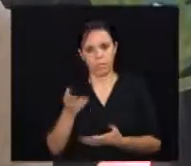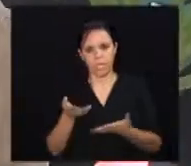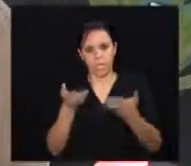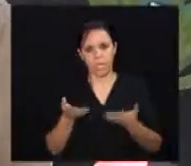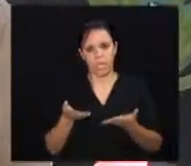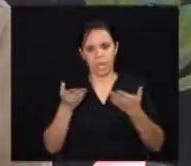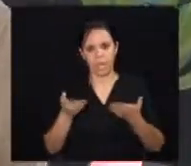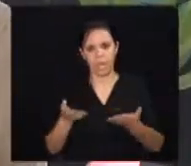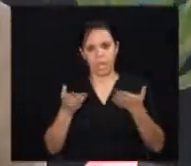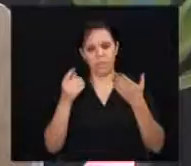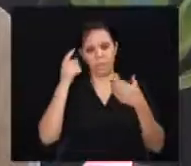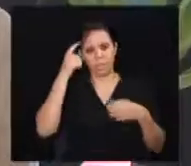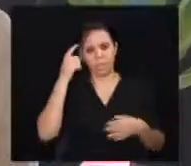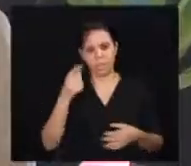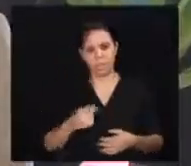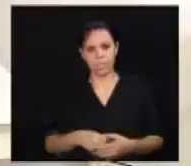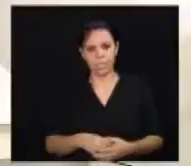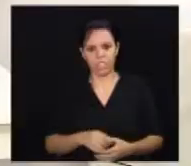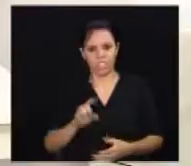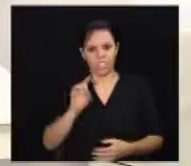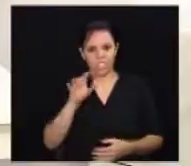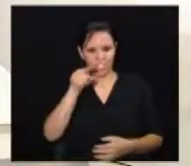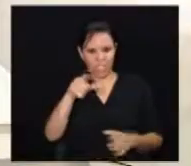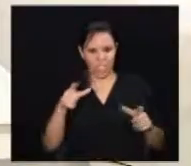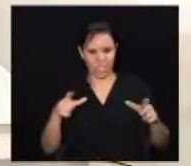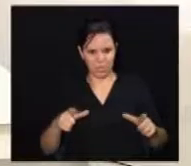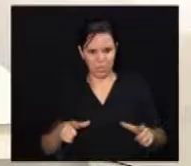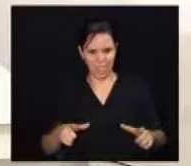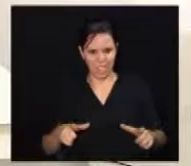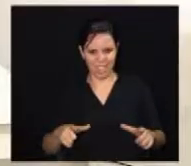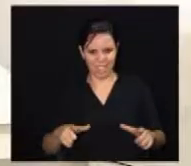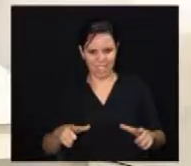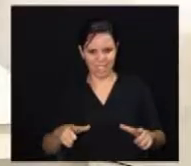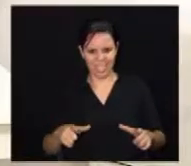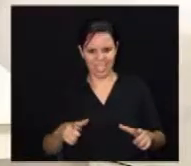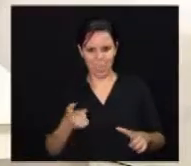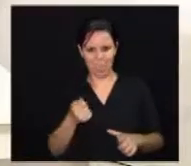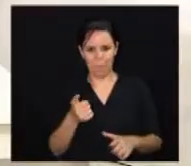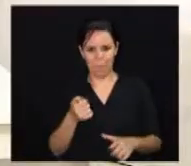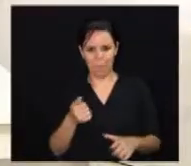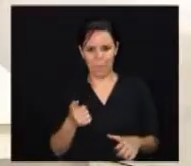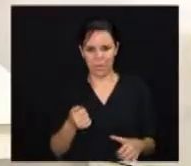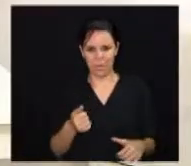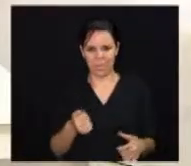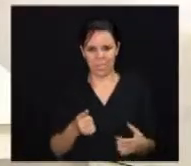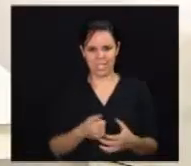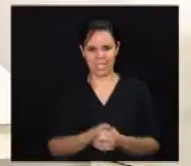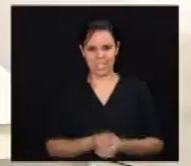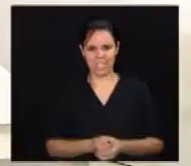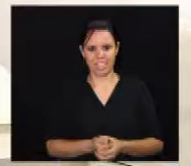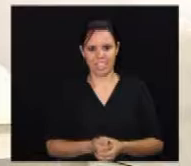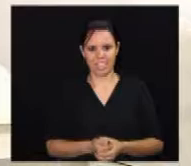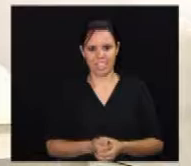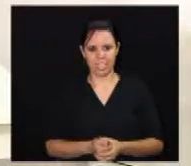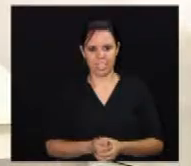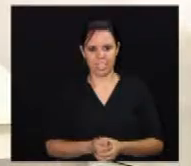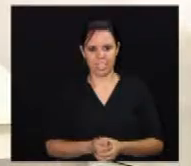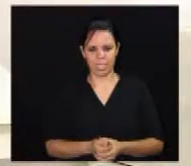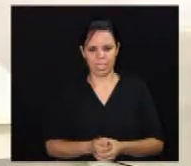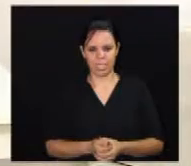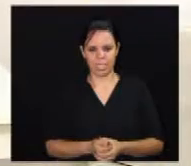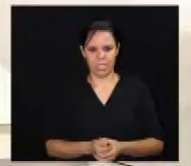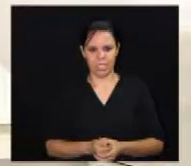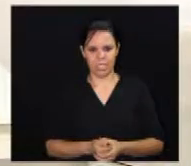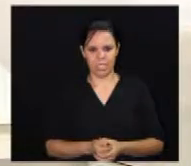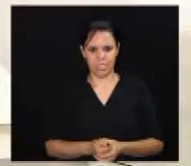leve e pensei assim, nossa, só esse prato aqui é pouco. Parece pouco. É pouco. Olha só,